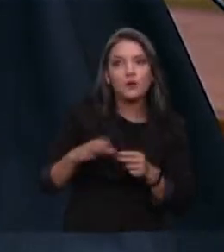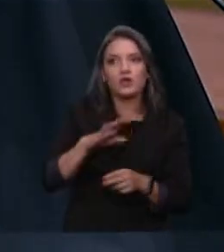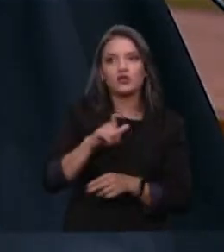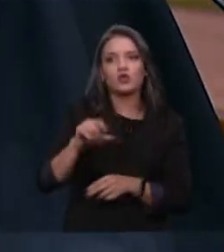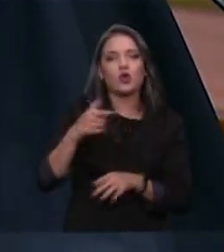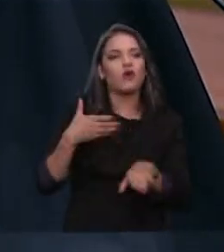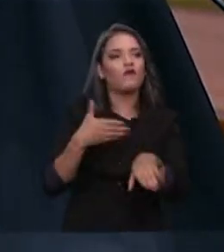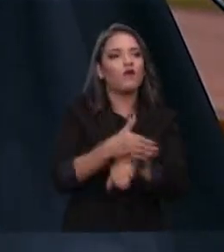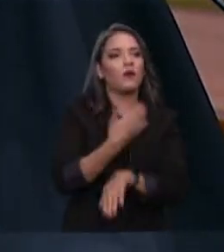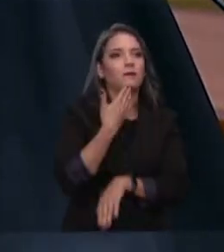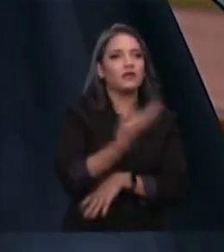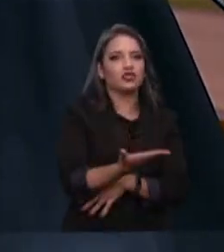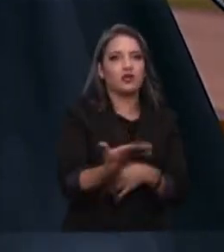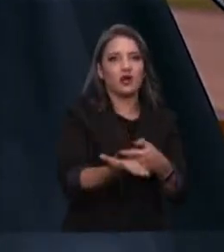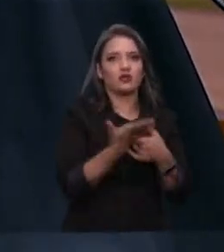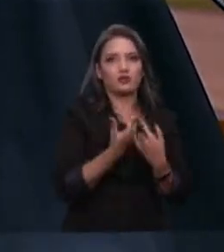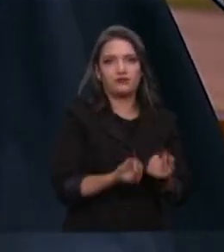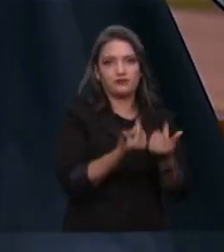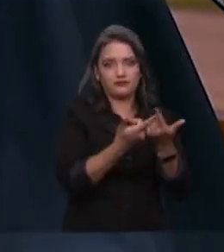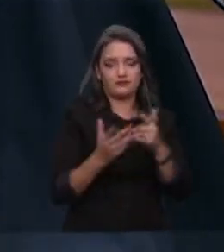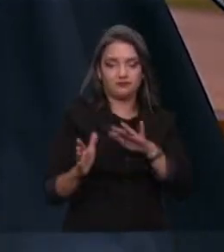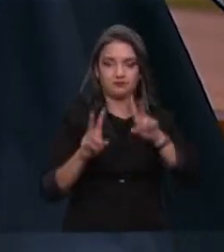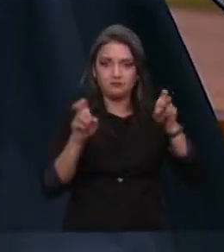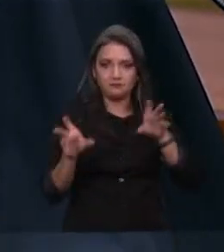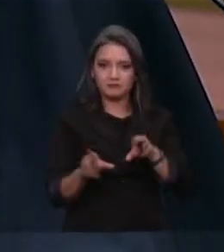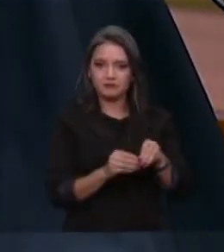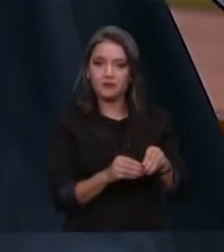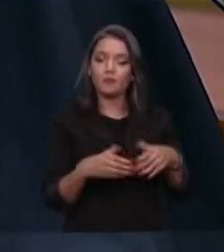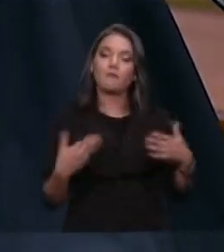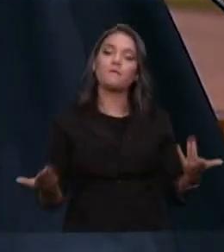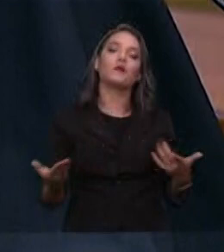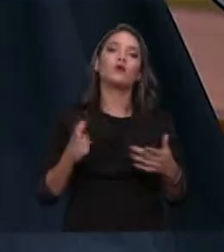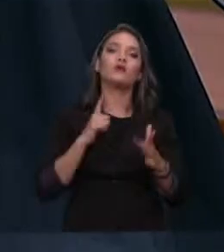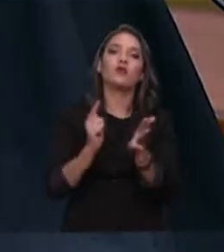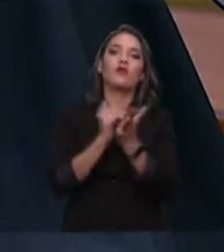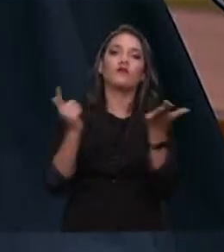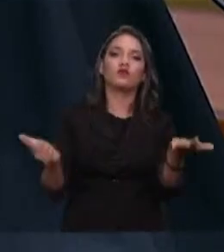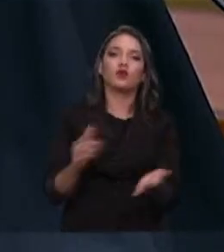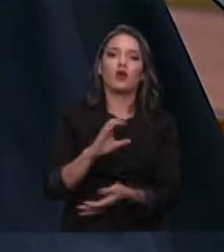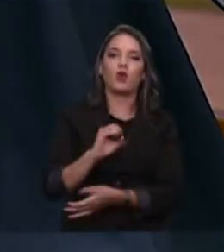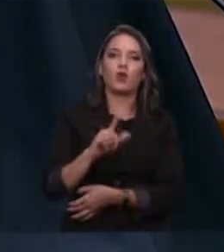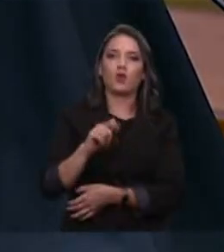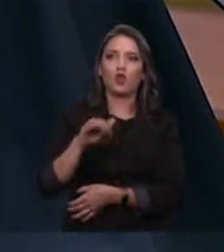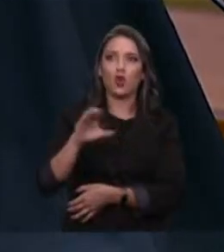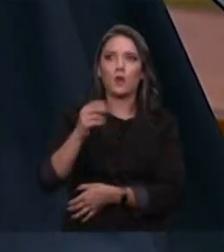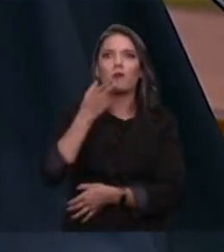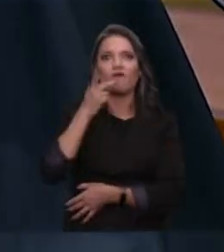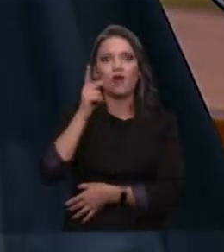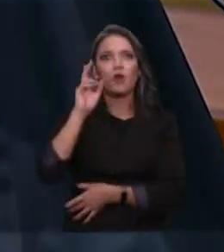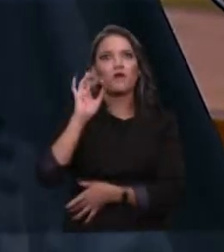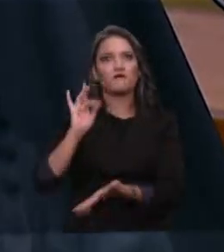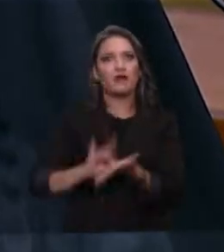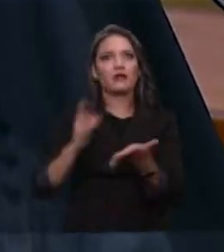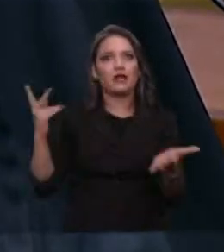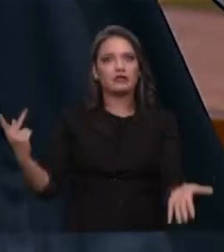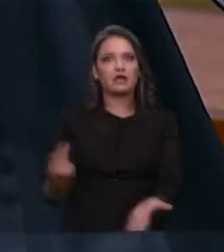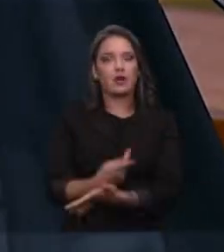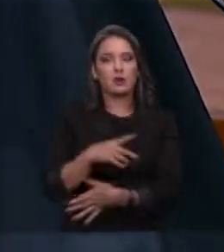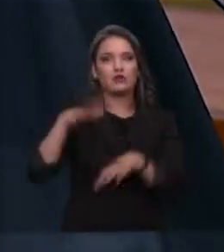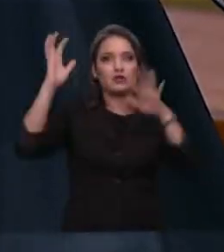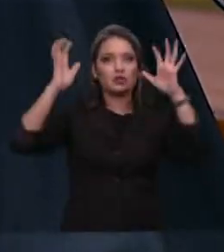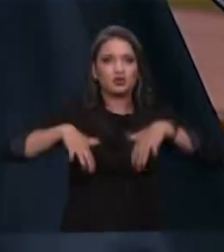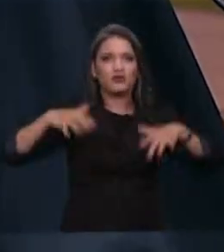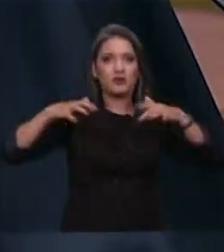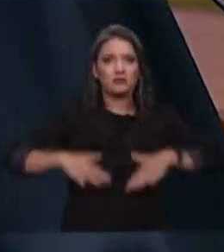Segundo o jornal O Globo, de 22 de junho de 2010, forte enxurrada varreu Alagoas e Pernambuco, deixando pelo menos